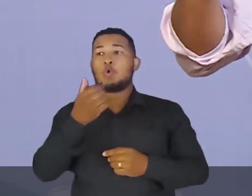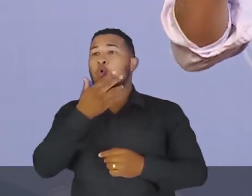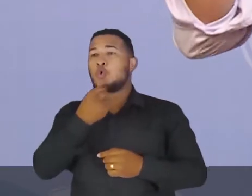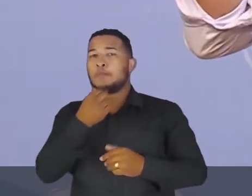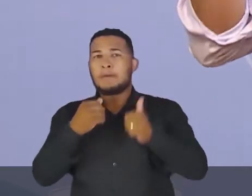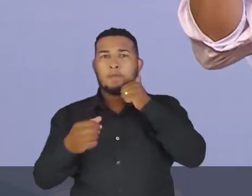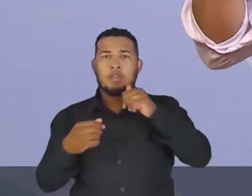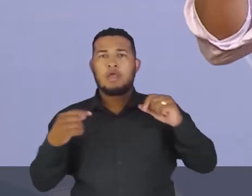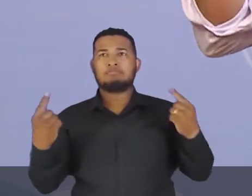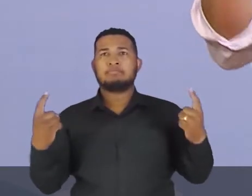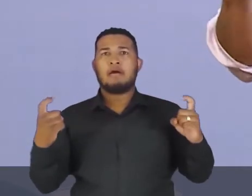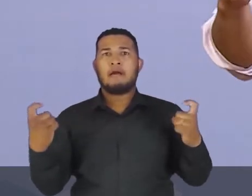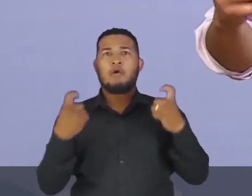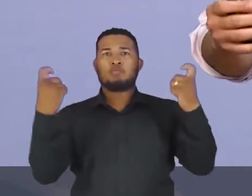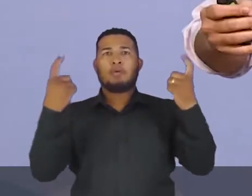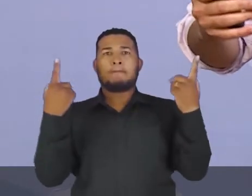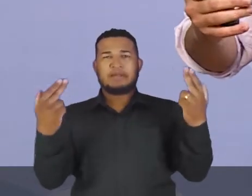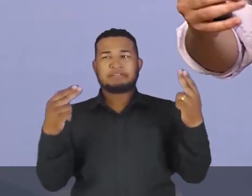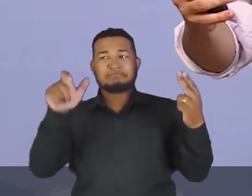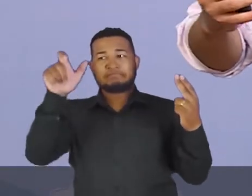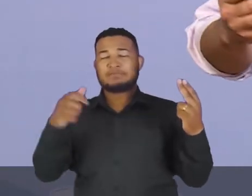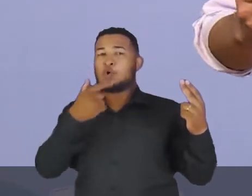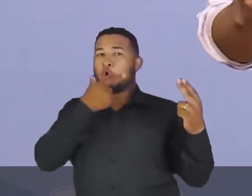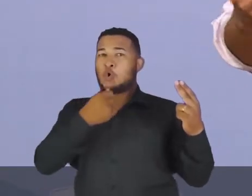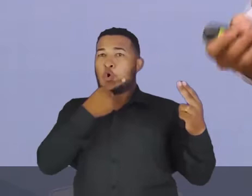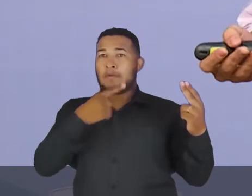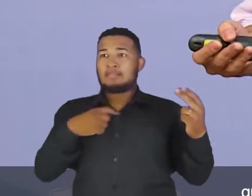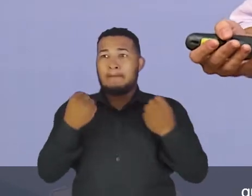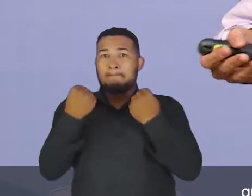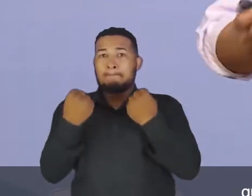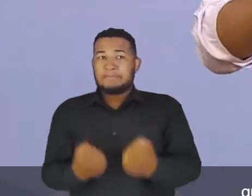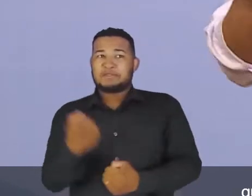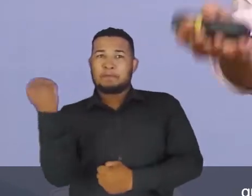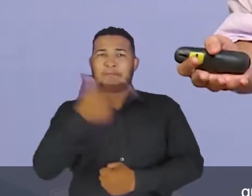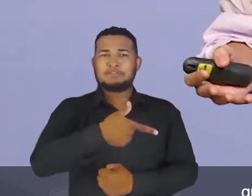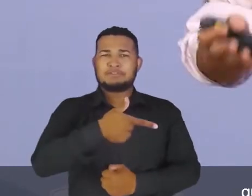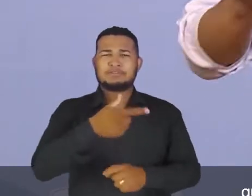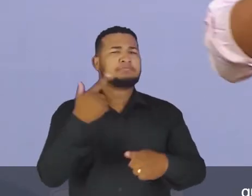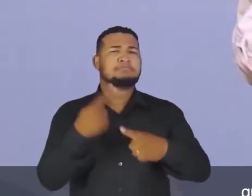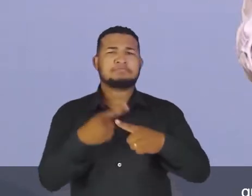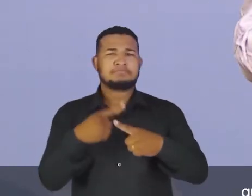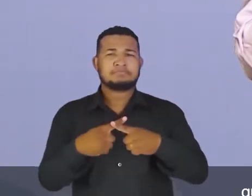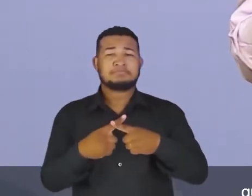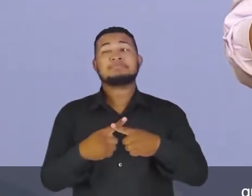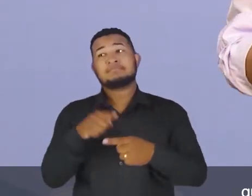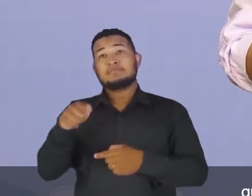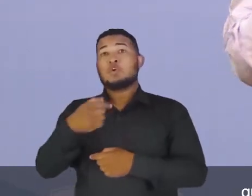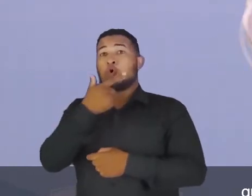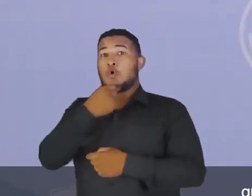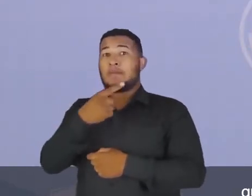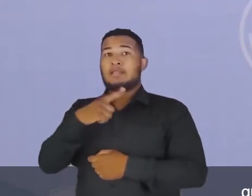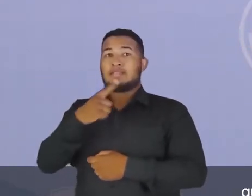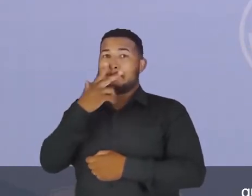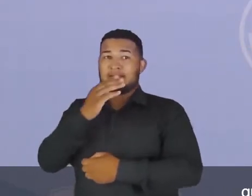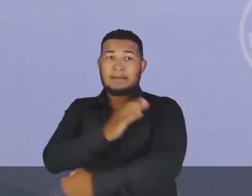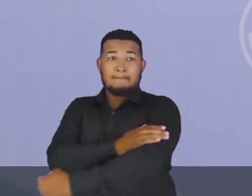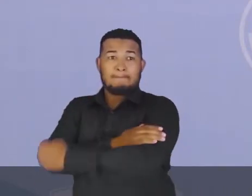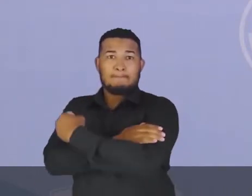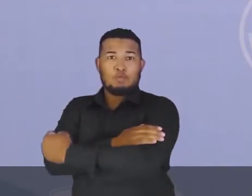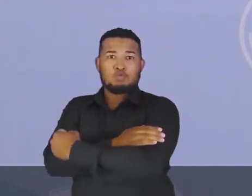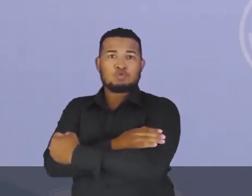altura, você pode perceber que o homem ele geralmente pesa mais do que a mulher. Por que isso? Porque o homem ele tem mais tecido